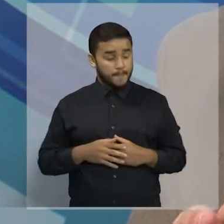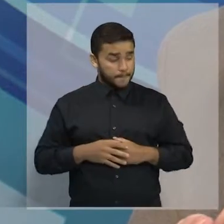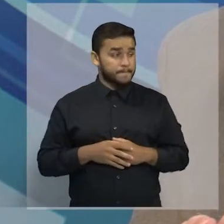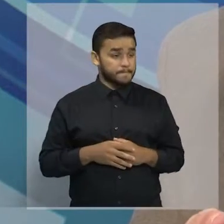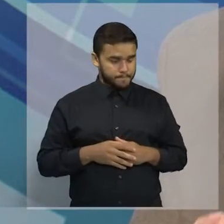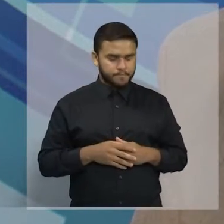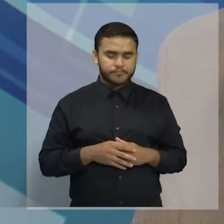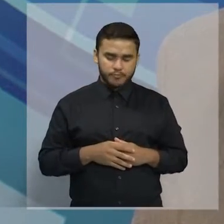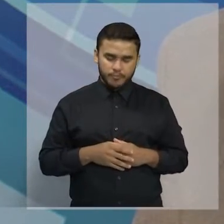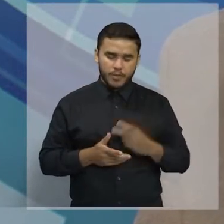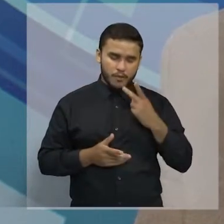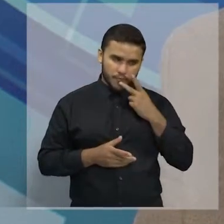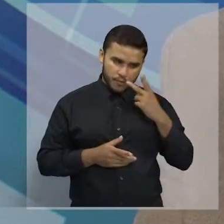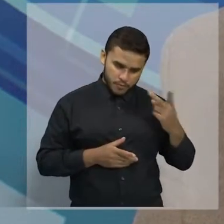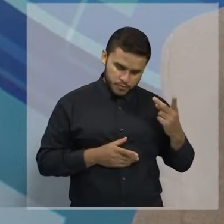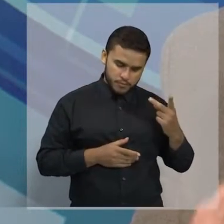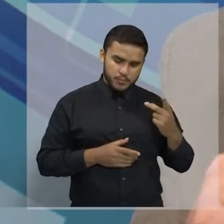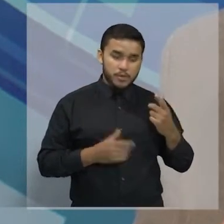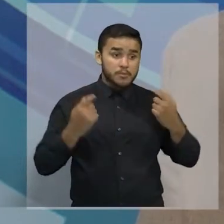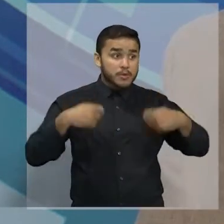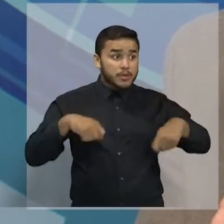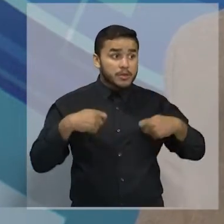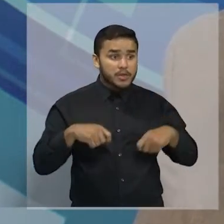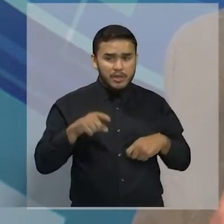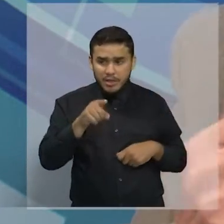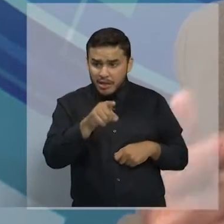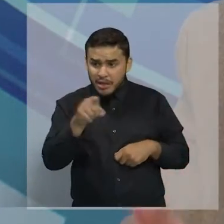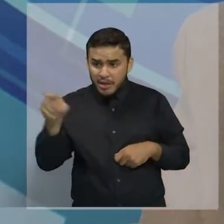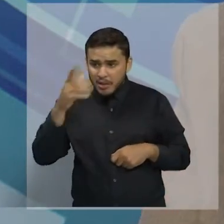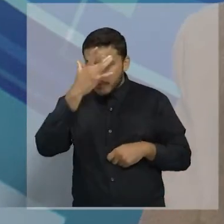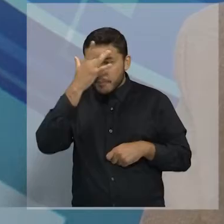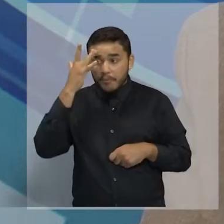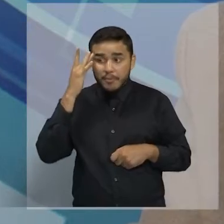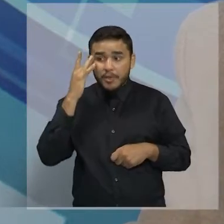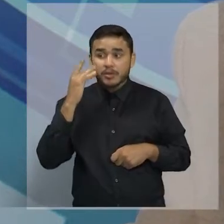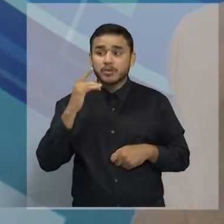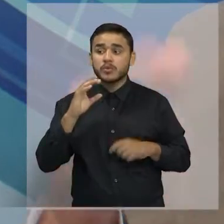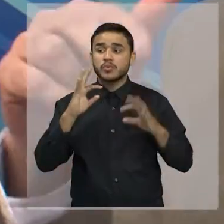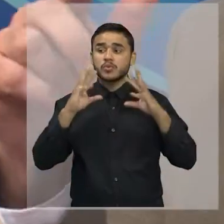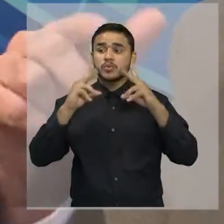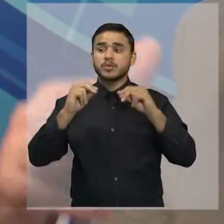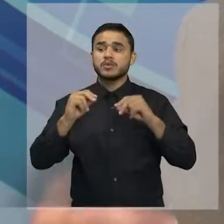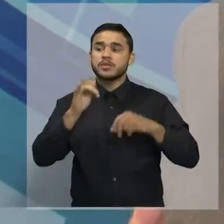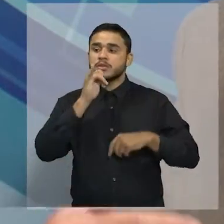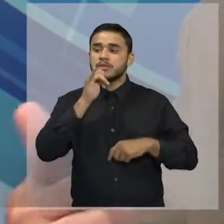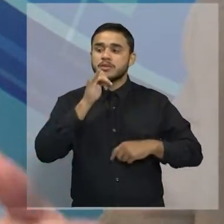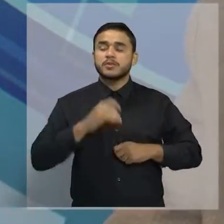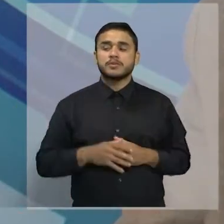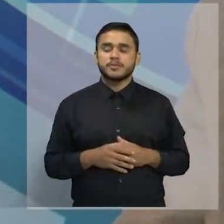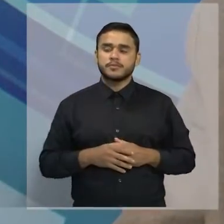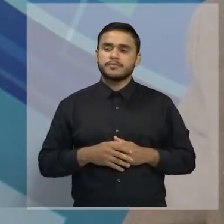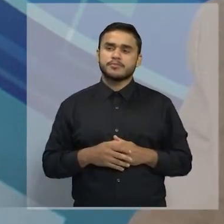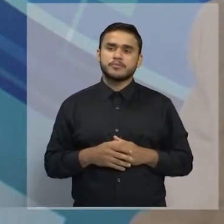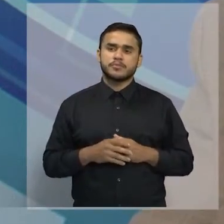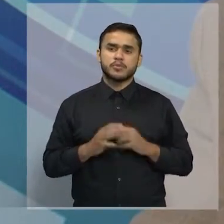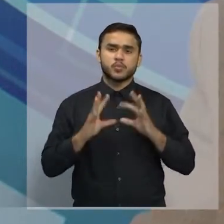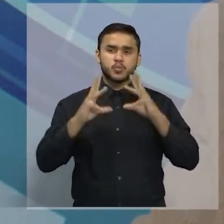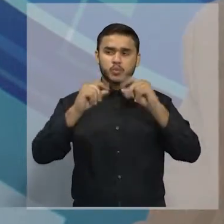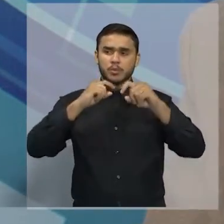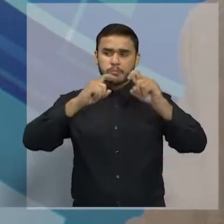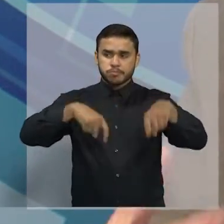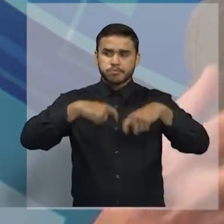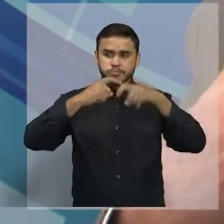você precisa retirar daqueles que são responsáveis, entre aspas, na geração do